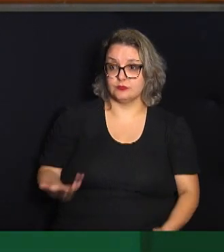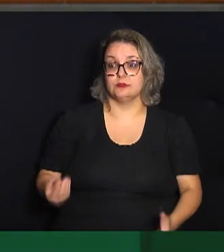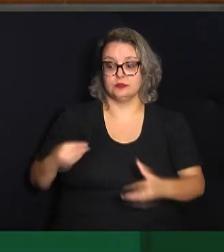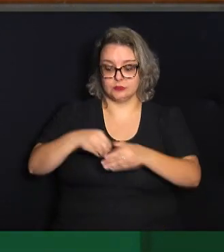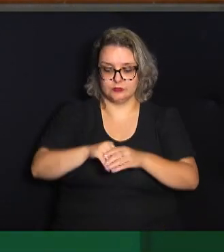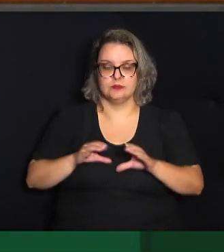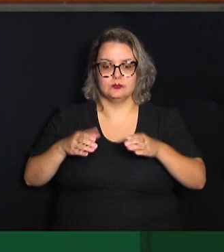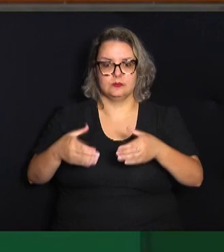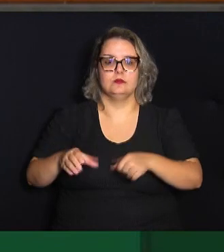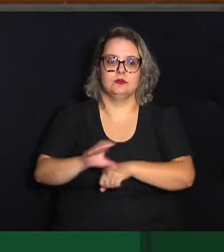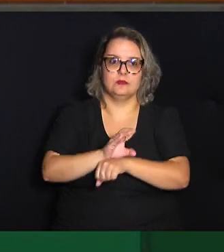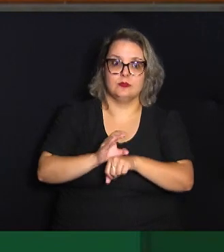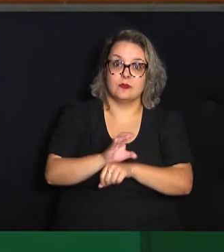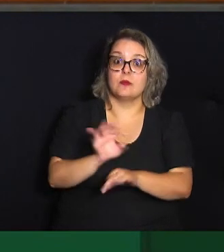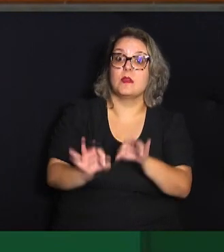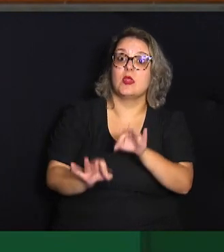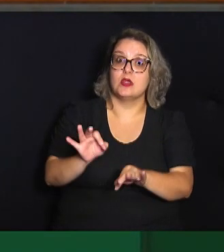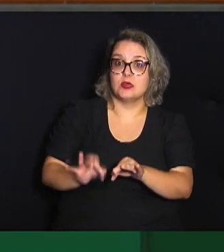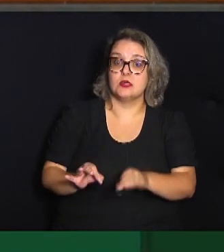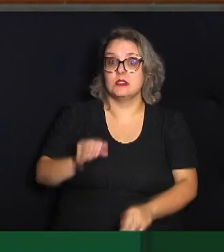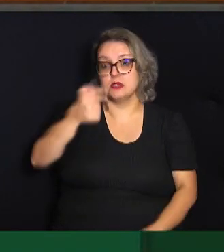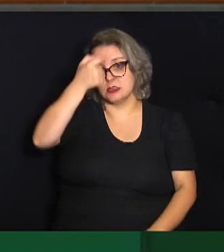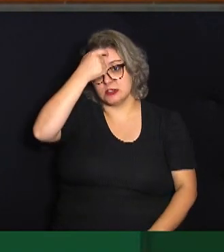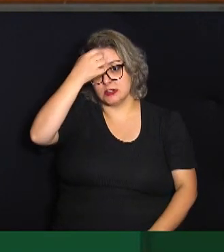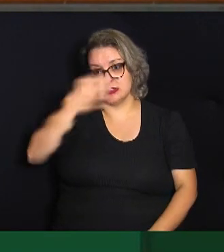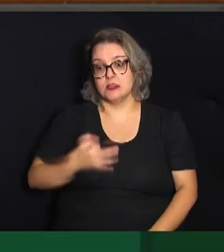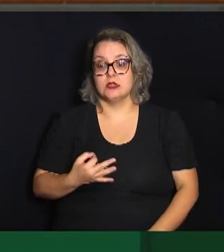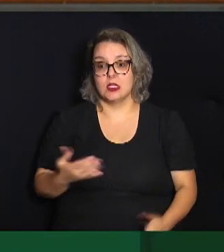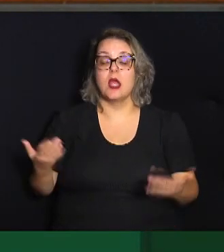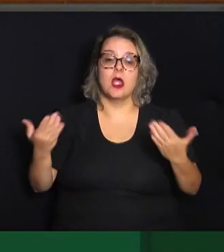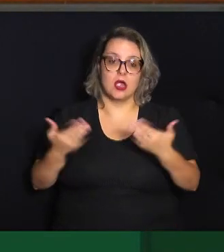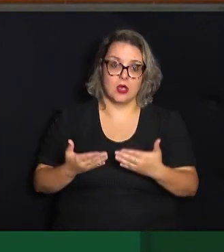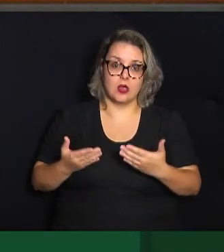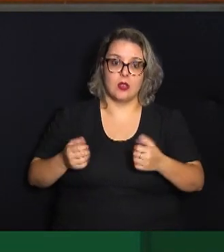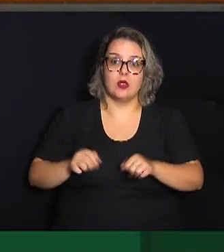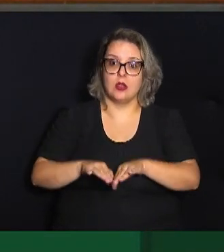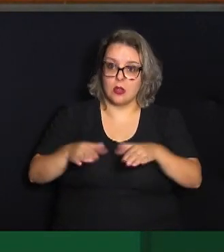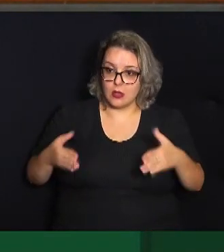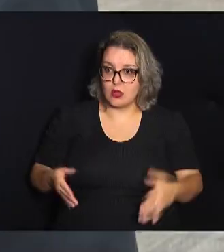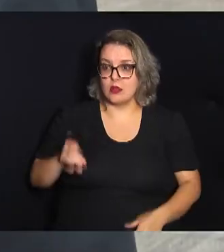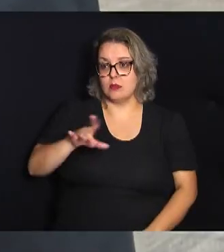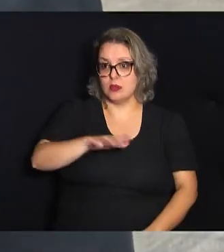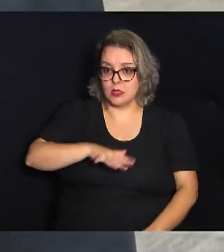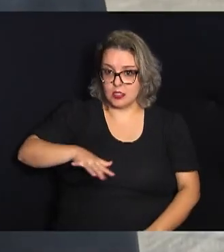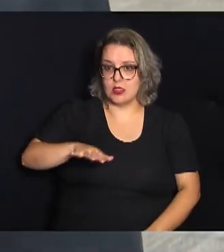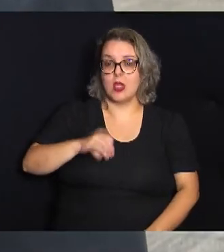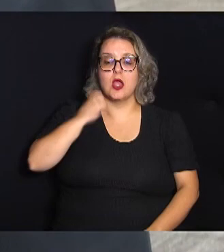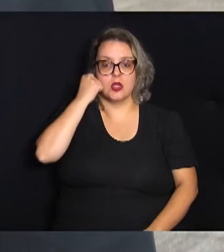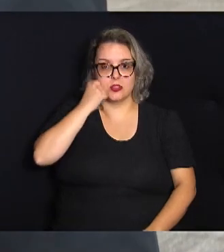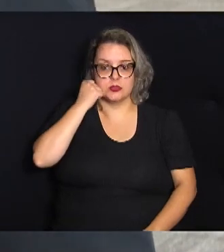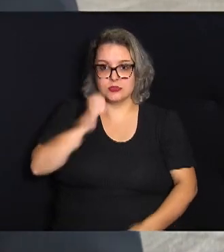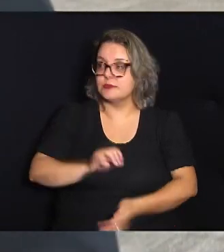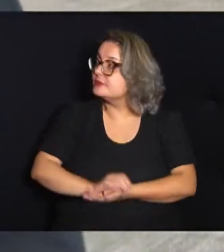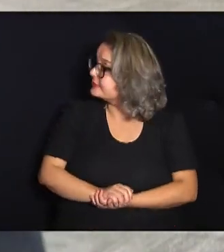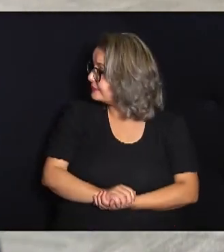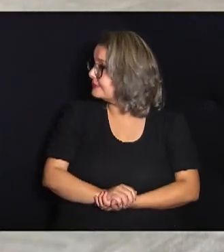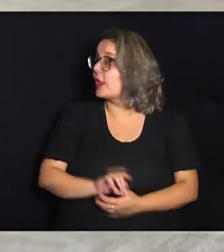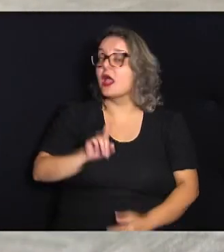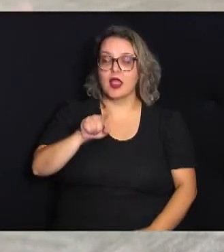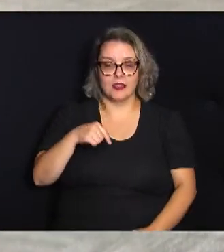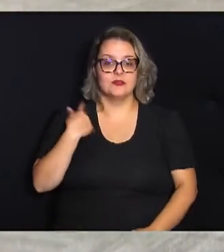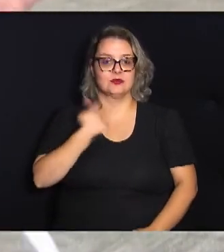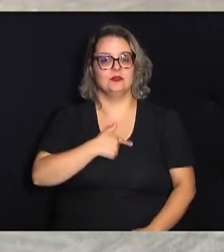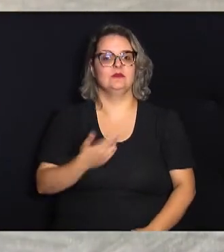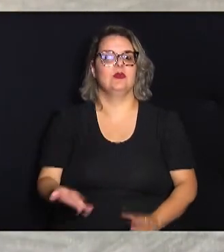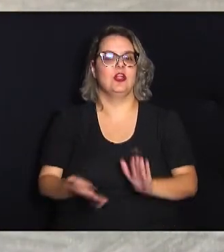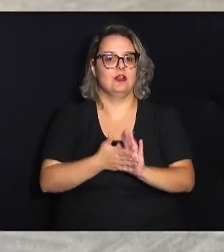de Constituição, de Justiça e Cidadania e agora está com a mesa diretora para remessa ao Senado. É isso, a nossa proposta é justamente